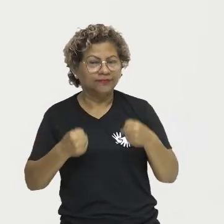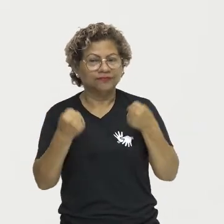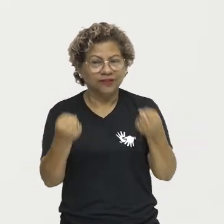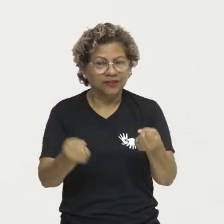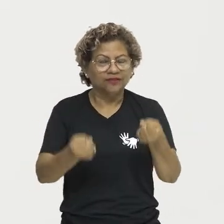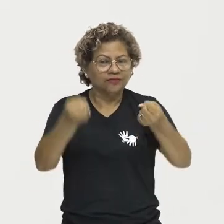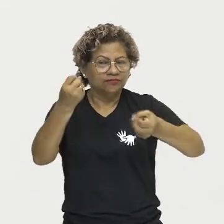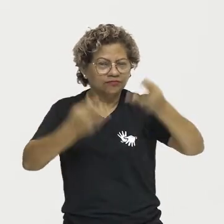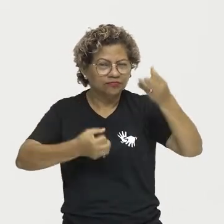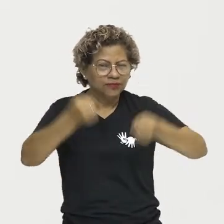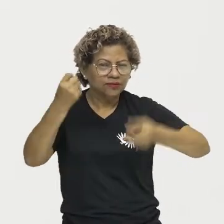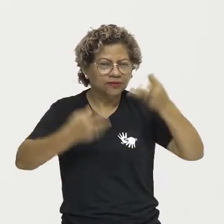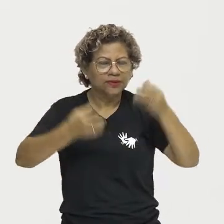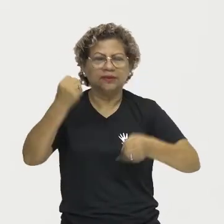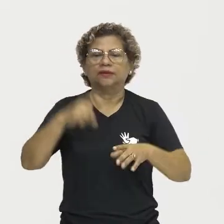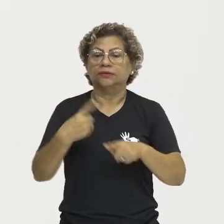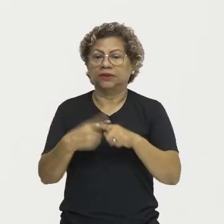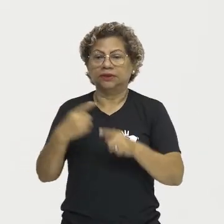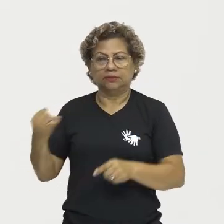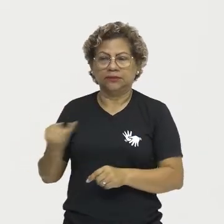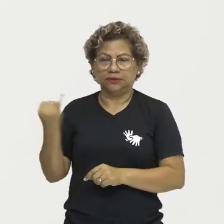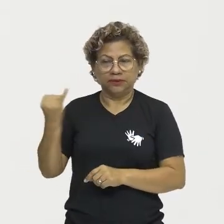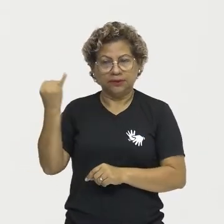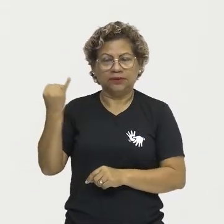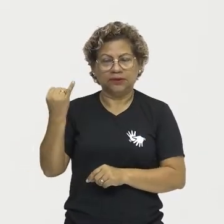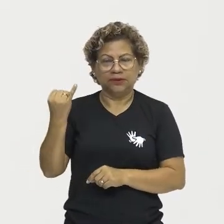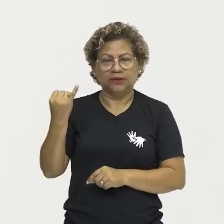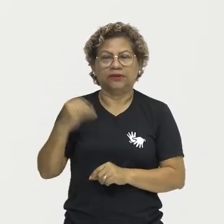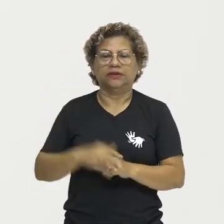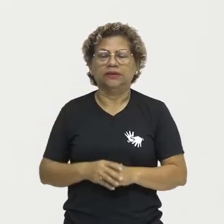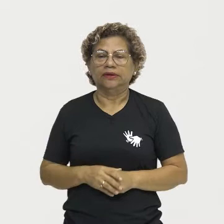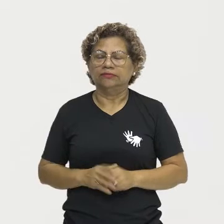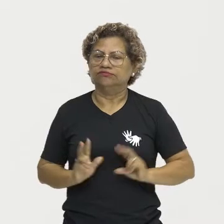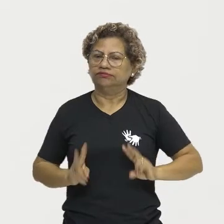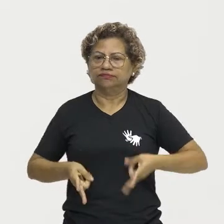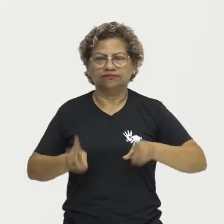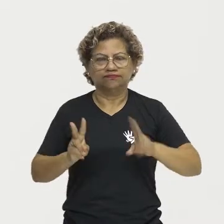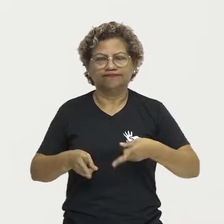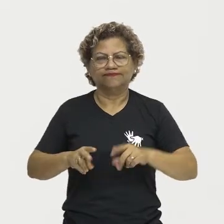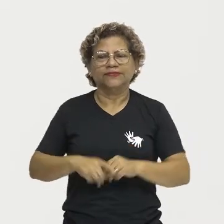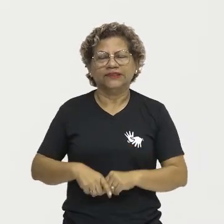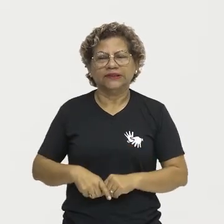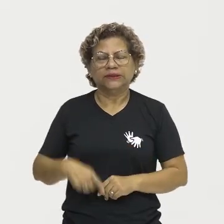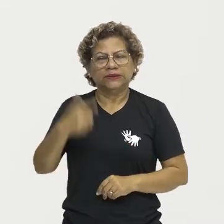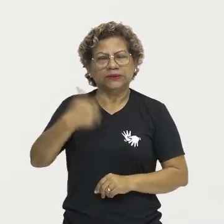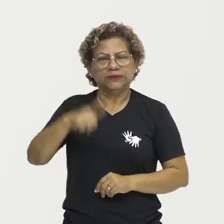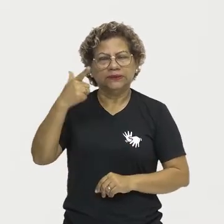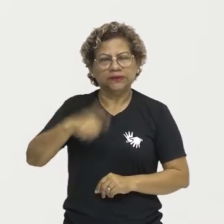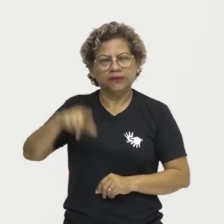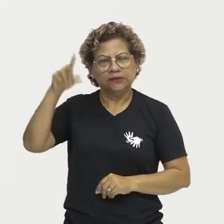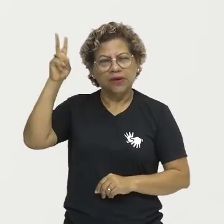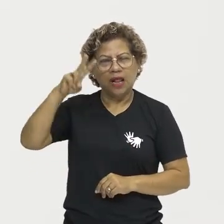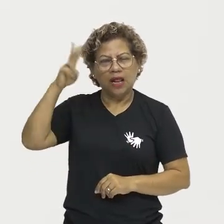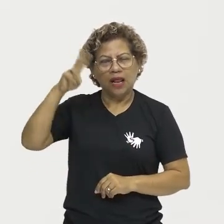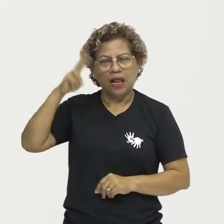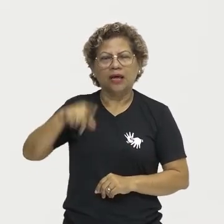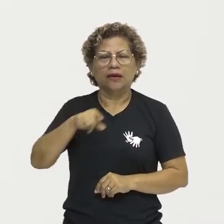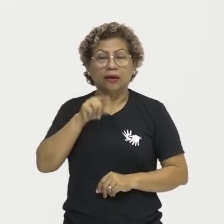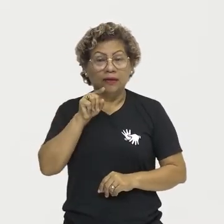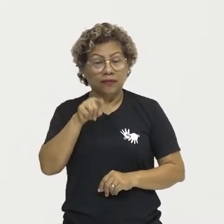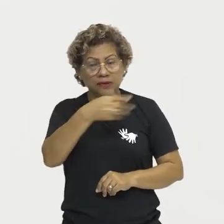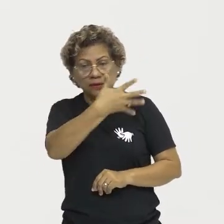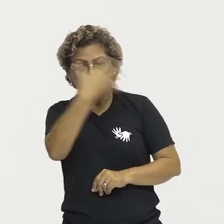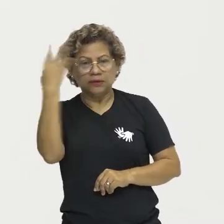comentamos. Vamos repetir porque é importante, tá, pessoal? A gente está sempre aqui batendo nessa mesma tecla para que você não esqueça